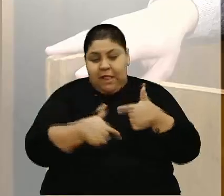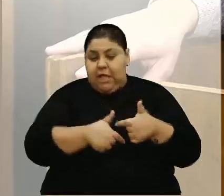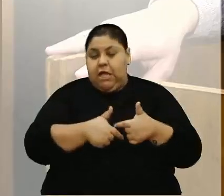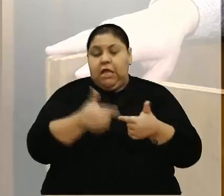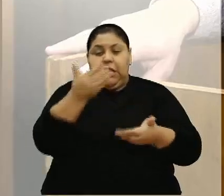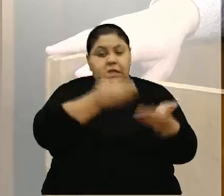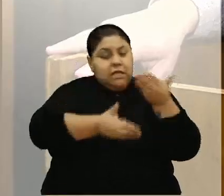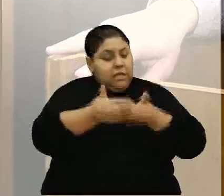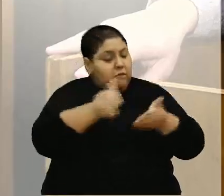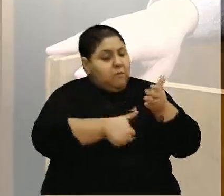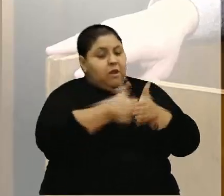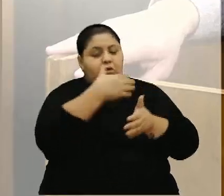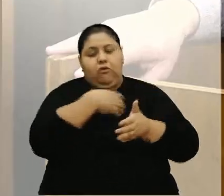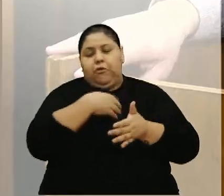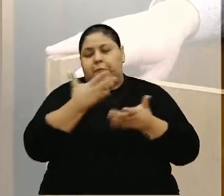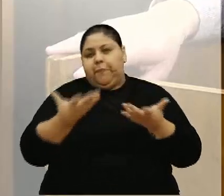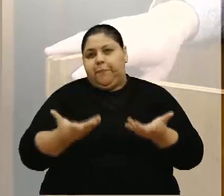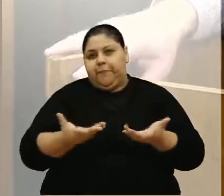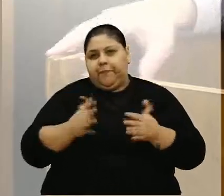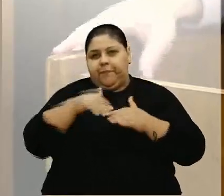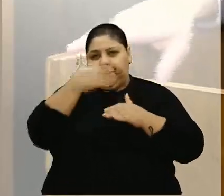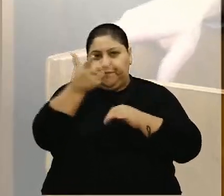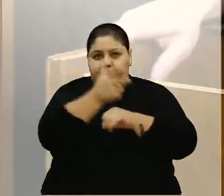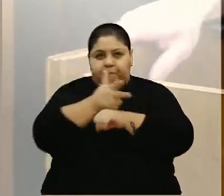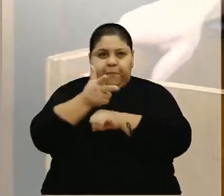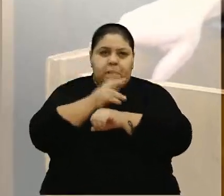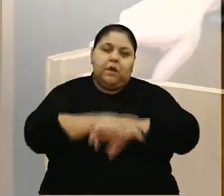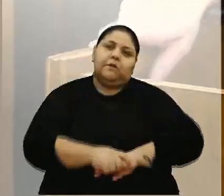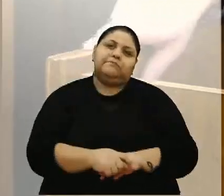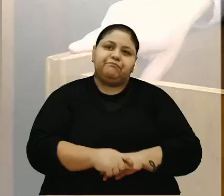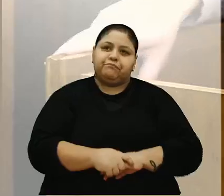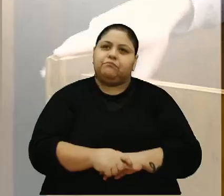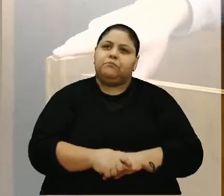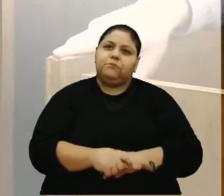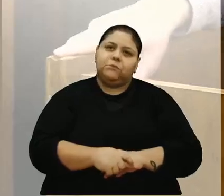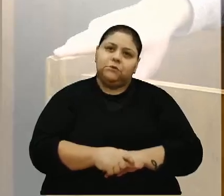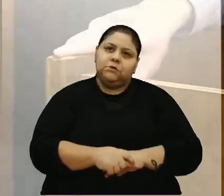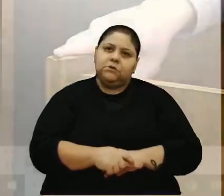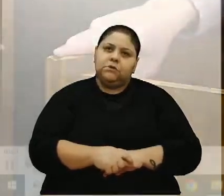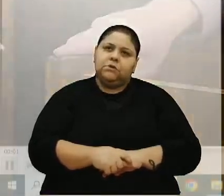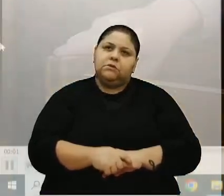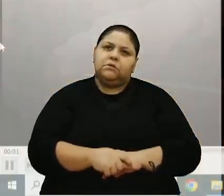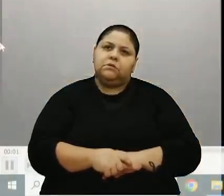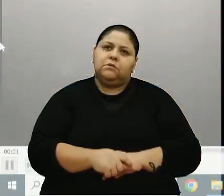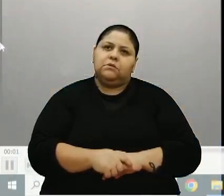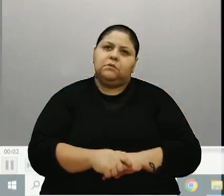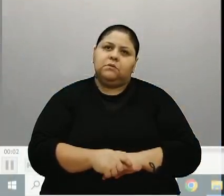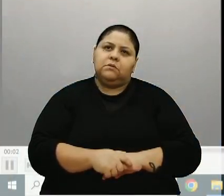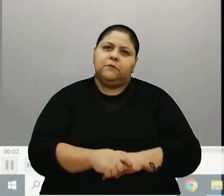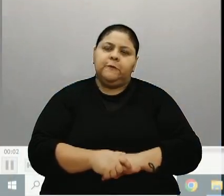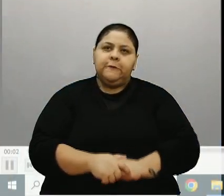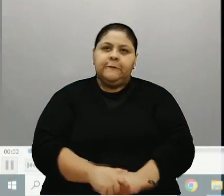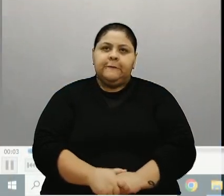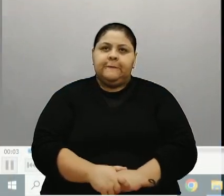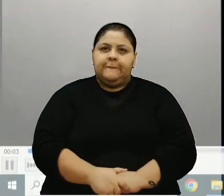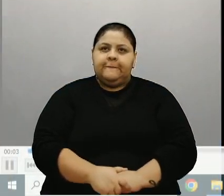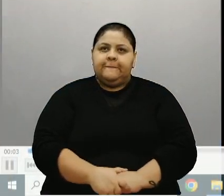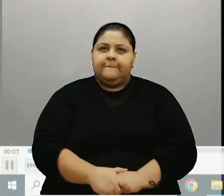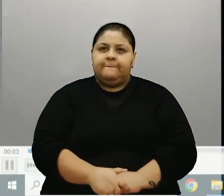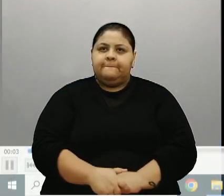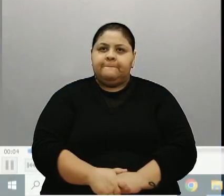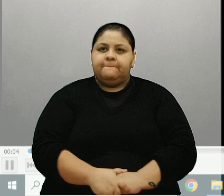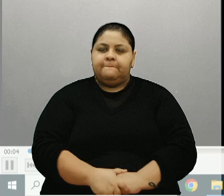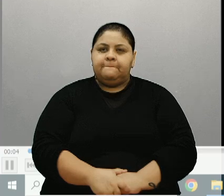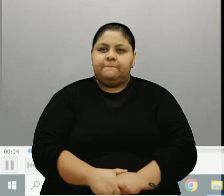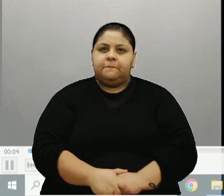rápida e melhor possível. Próximo vídeo. A gente está acompanhando então primeiros trabalhos aqui no